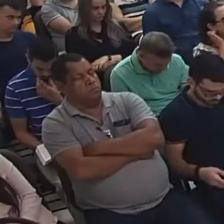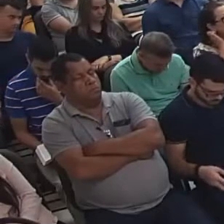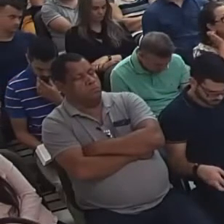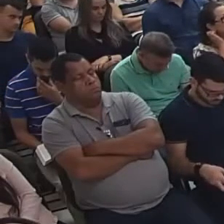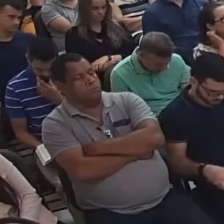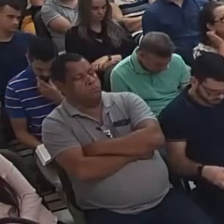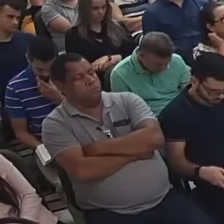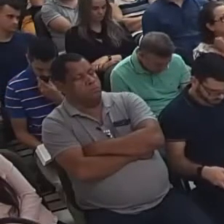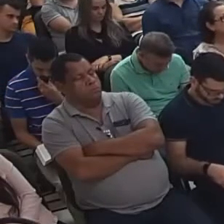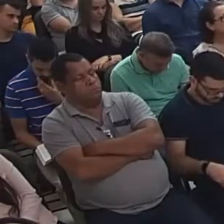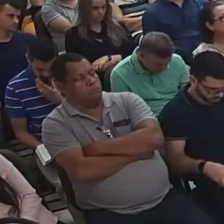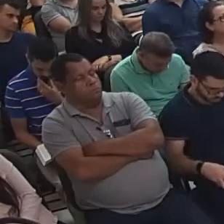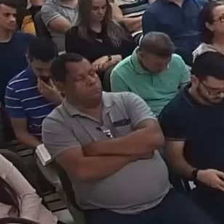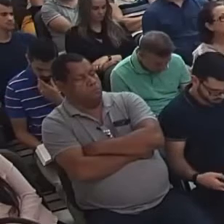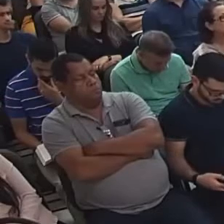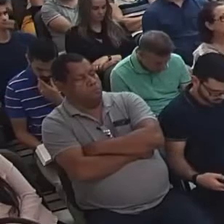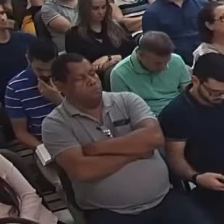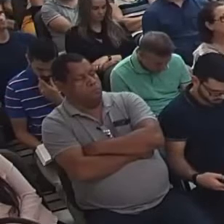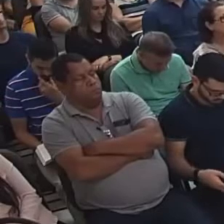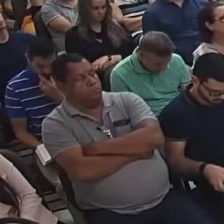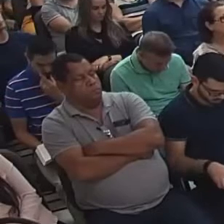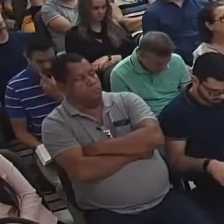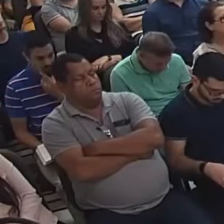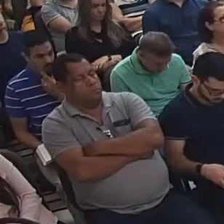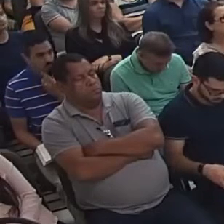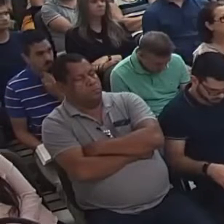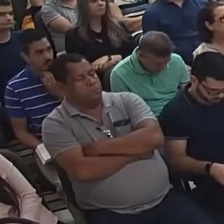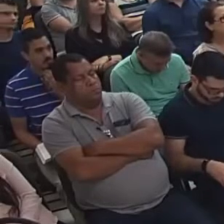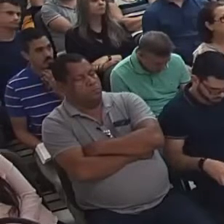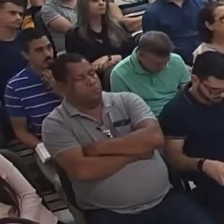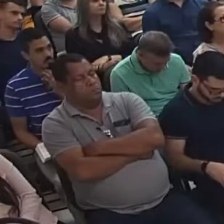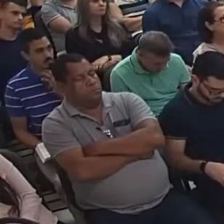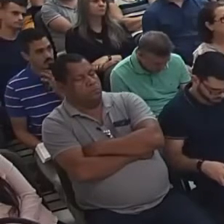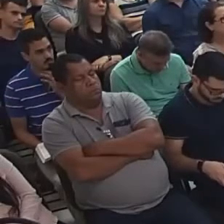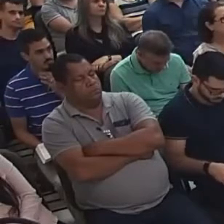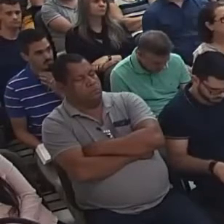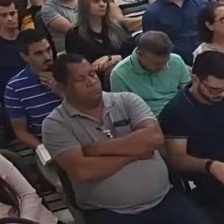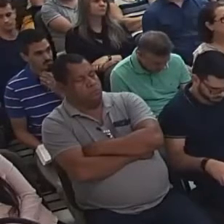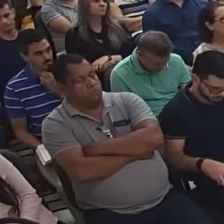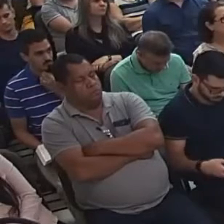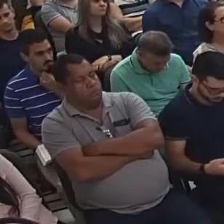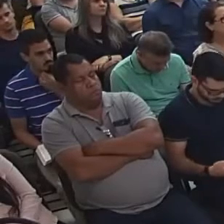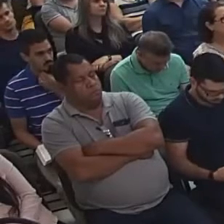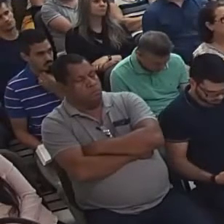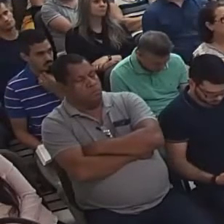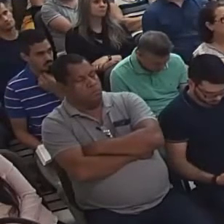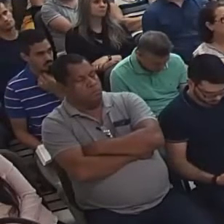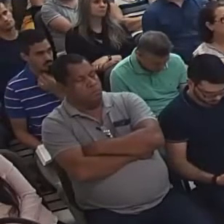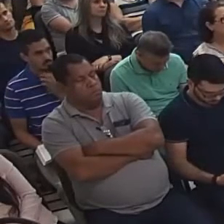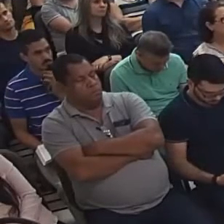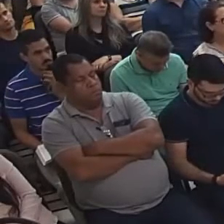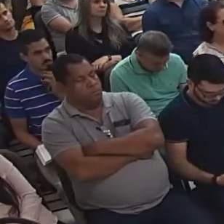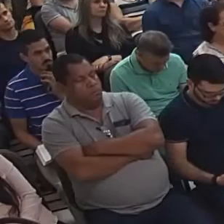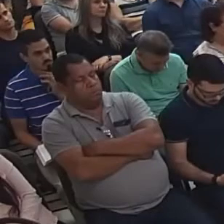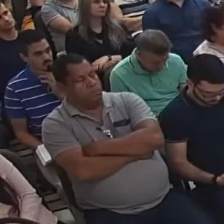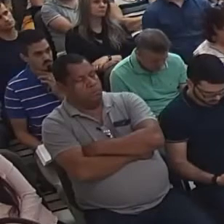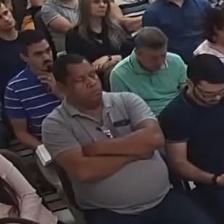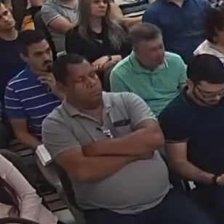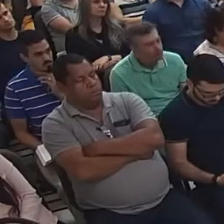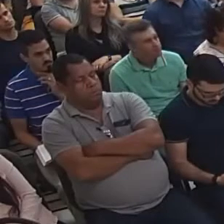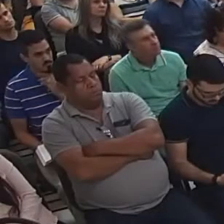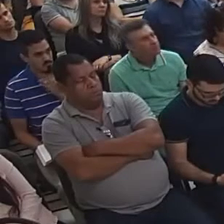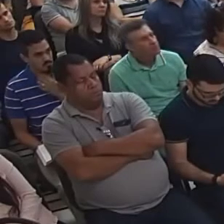entendeu a importância de servir a Deus na sua geração Essa é a oração de um pai